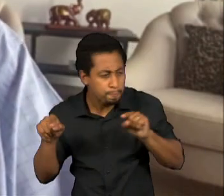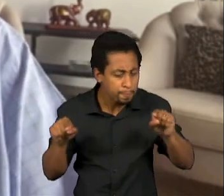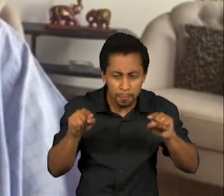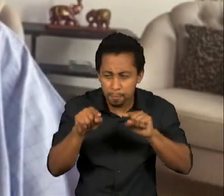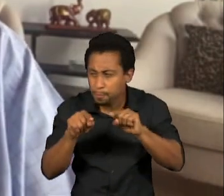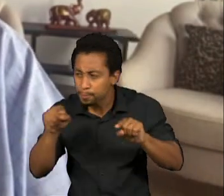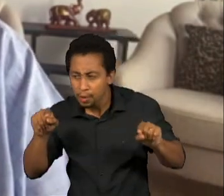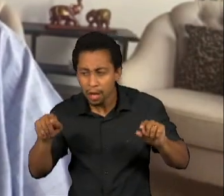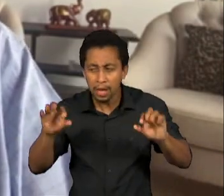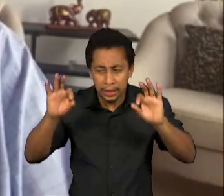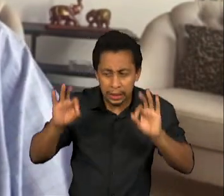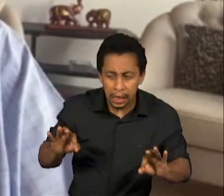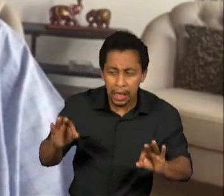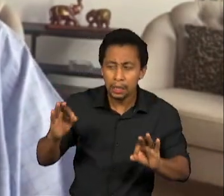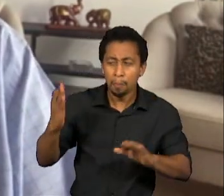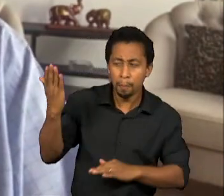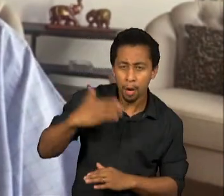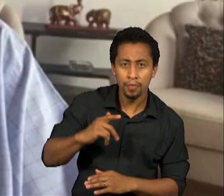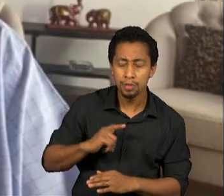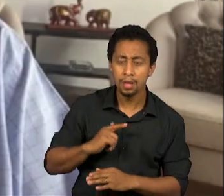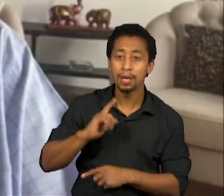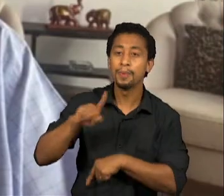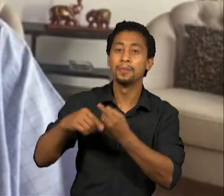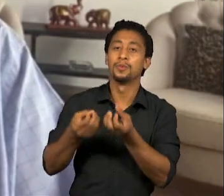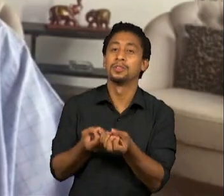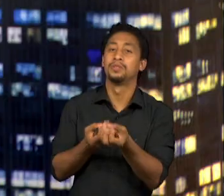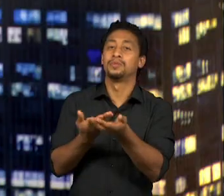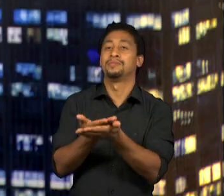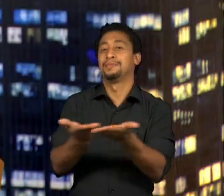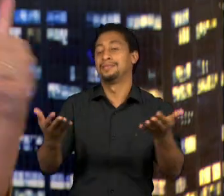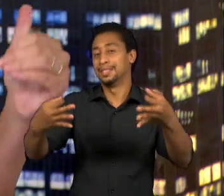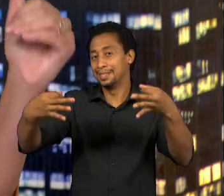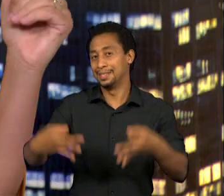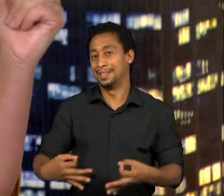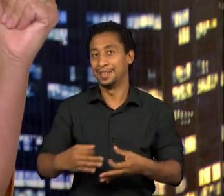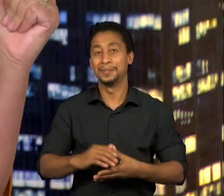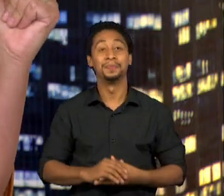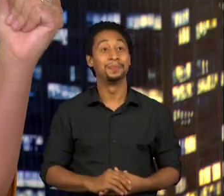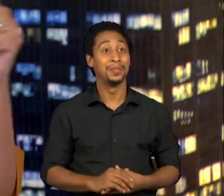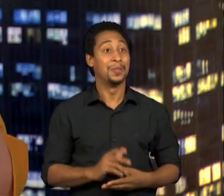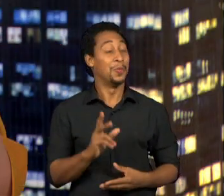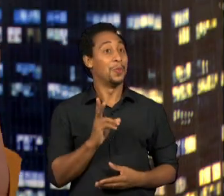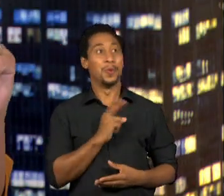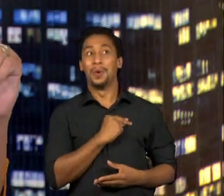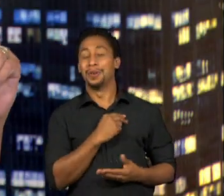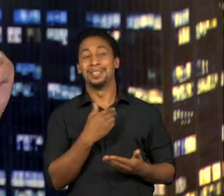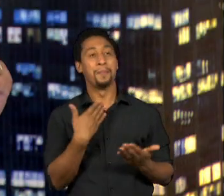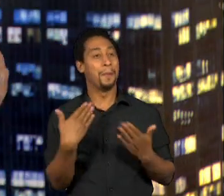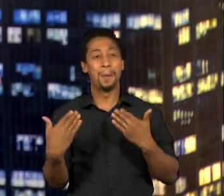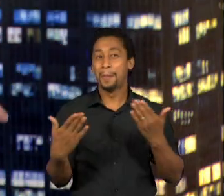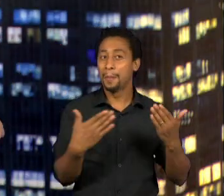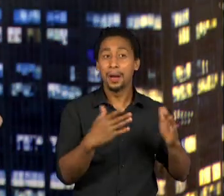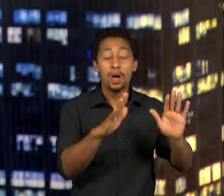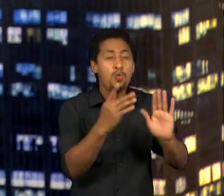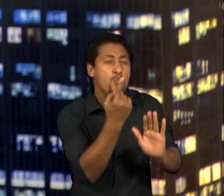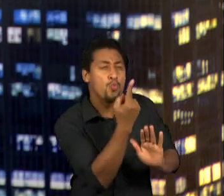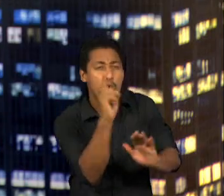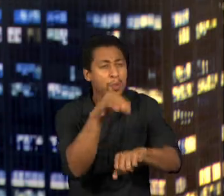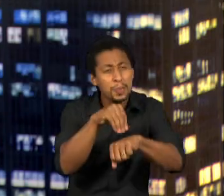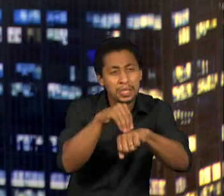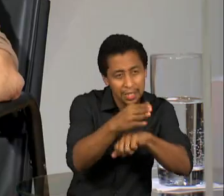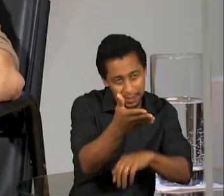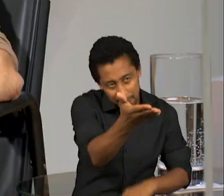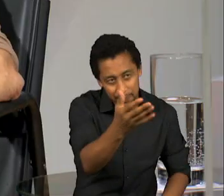transmitir, levar a informação ao consumidor, essa informação seja correta. Iria longe aqui a nossa conversa, então, para encerrar, um último recado,